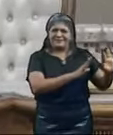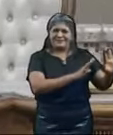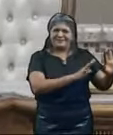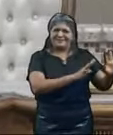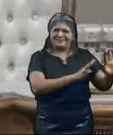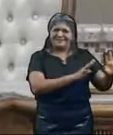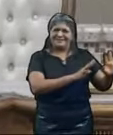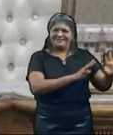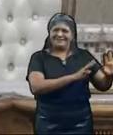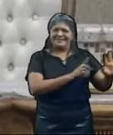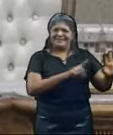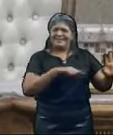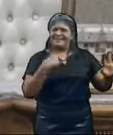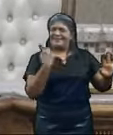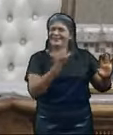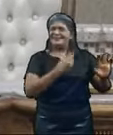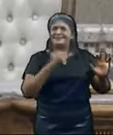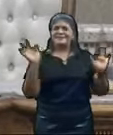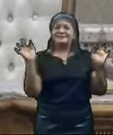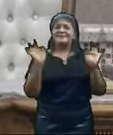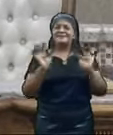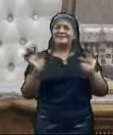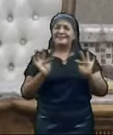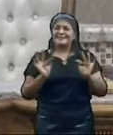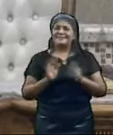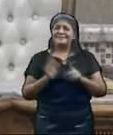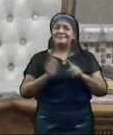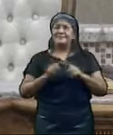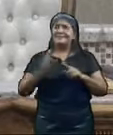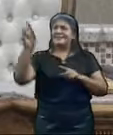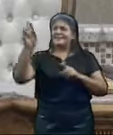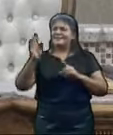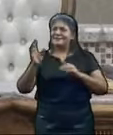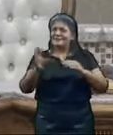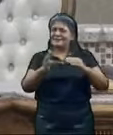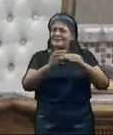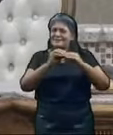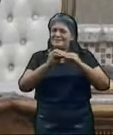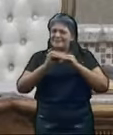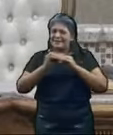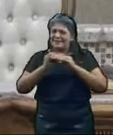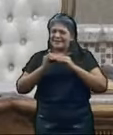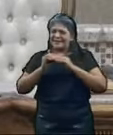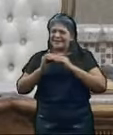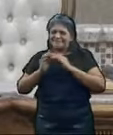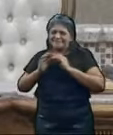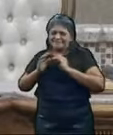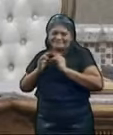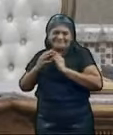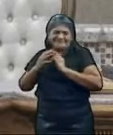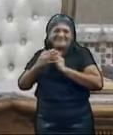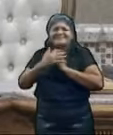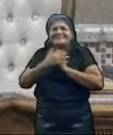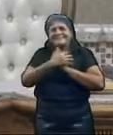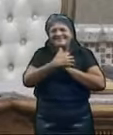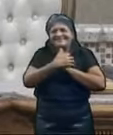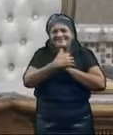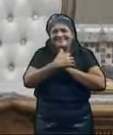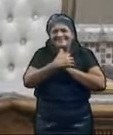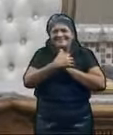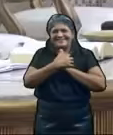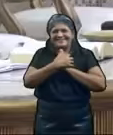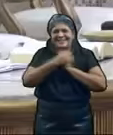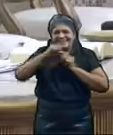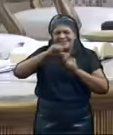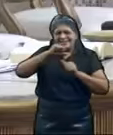peça feliz é você o meu Deus que acolhe a e libera o perdão faz de você um cidadão